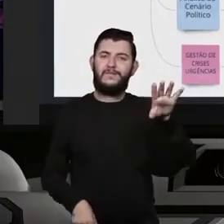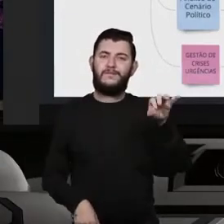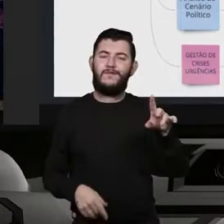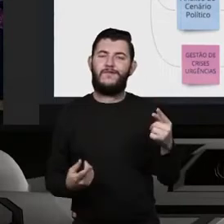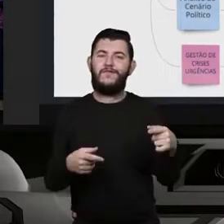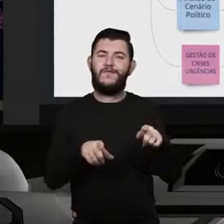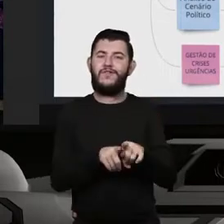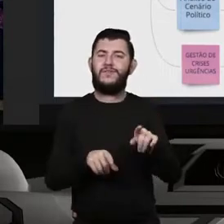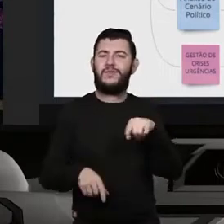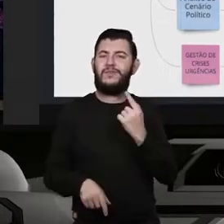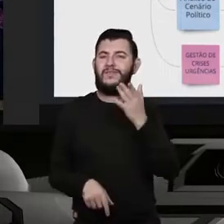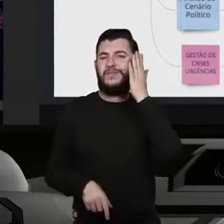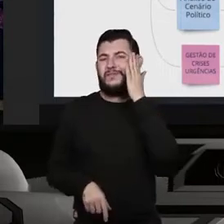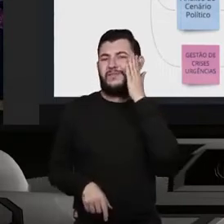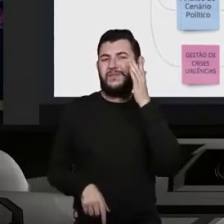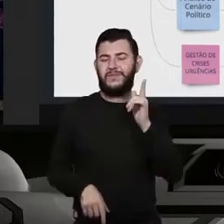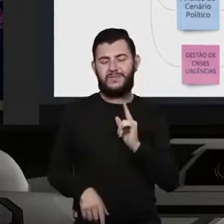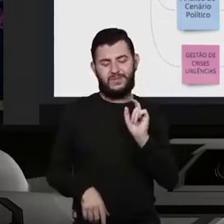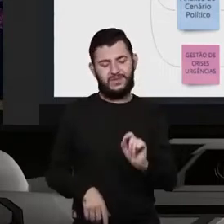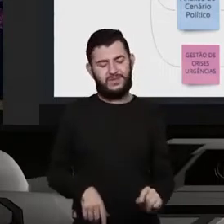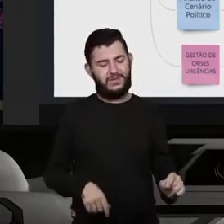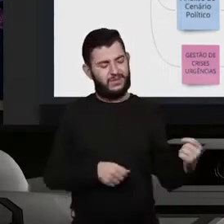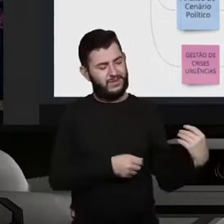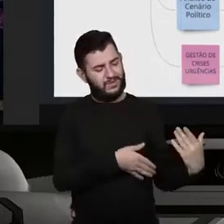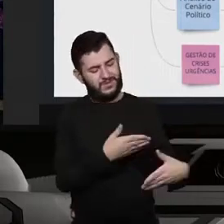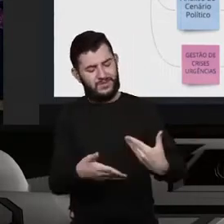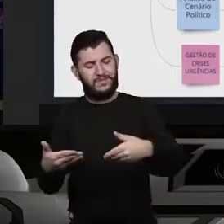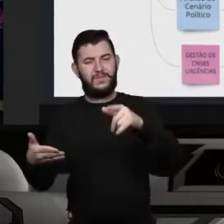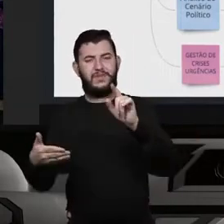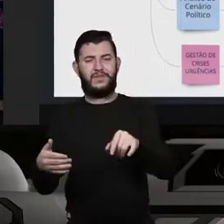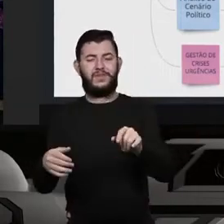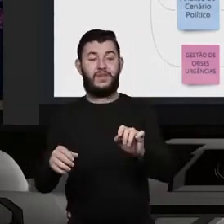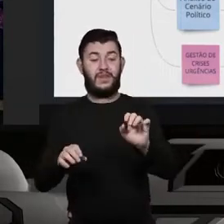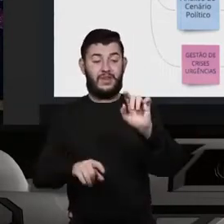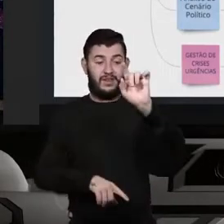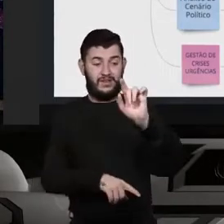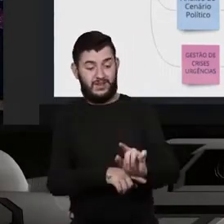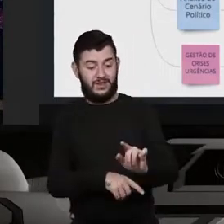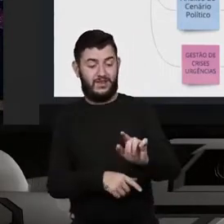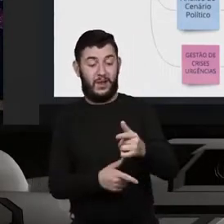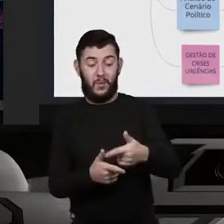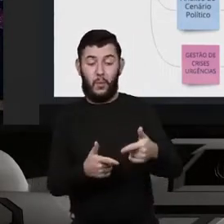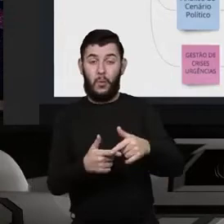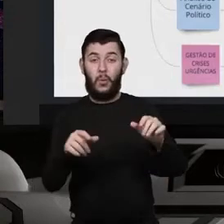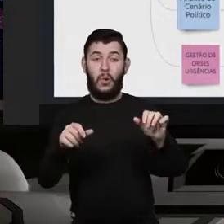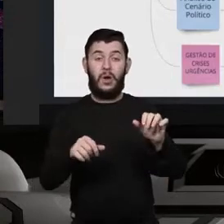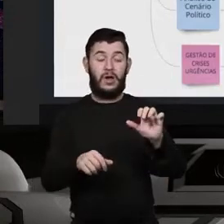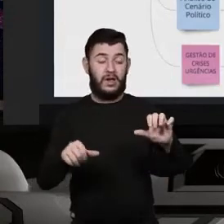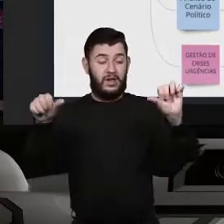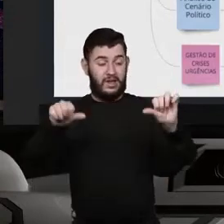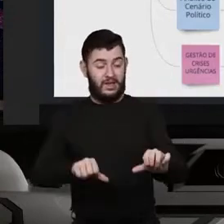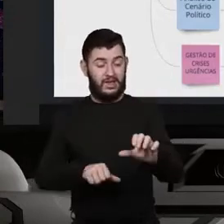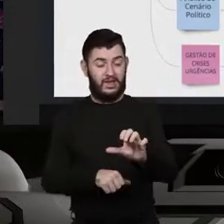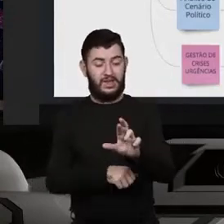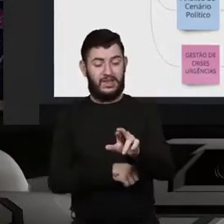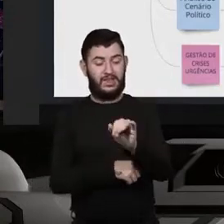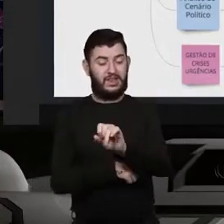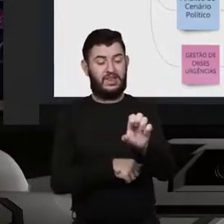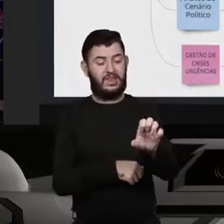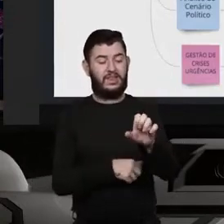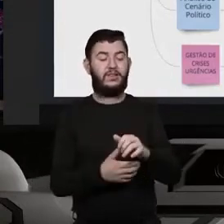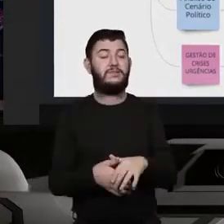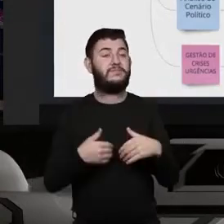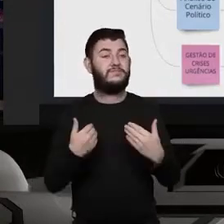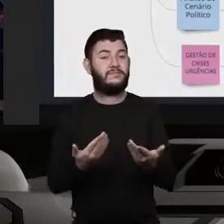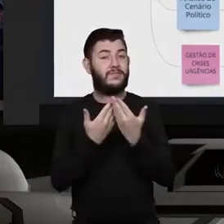a gente tem esse processo todo intercortado por gestões de crise. No processo, abrindo esse processo, que a gente chama